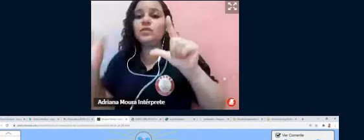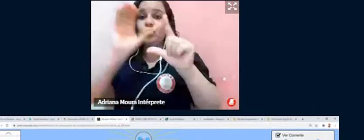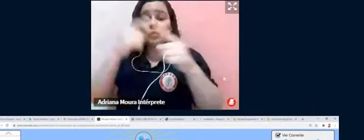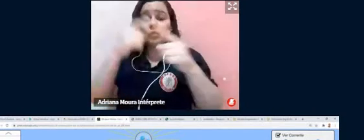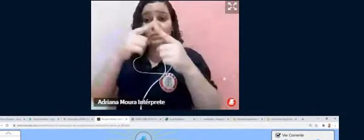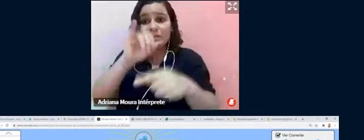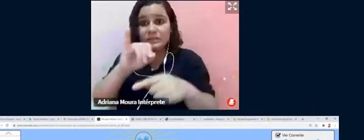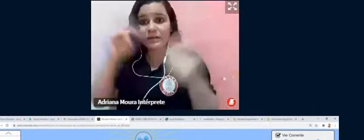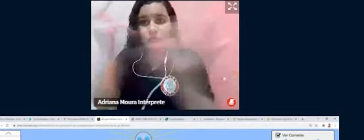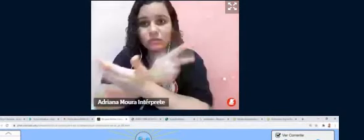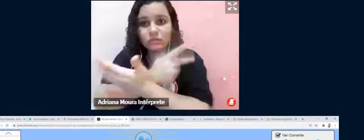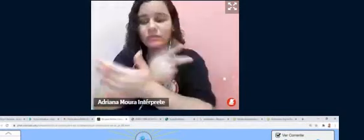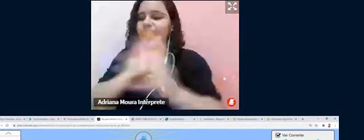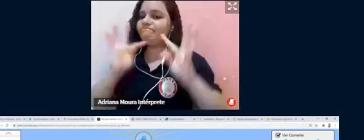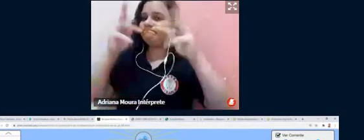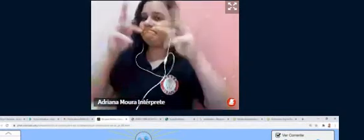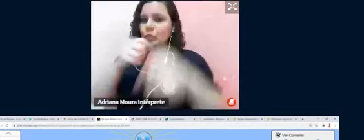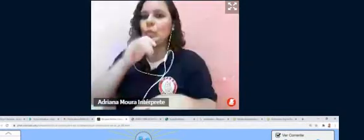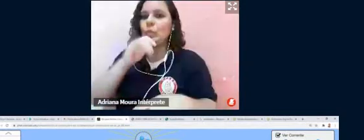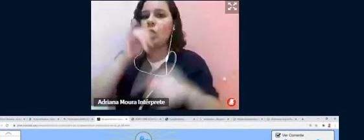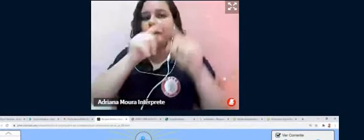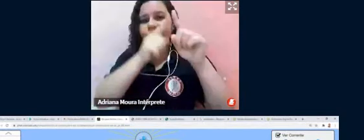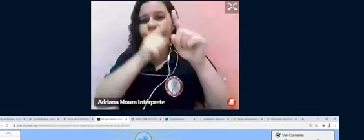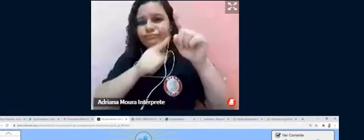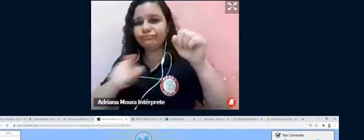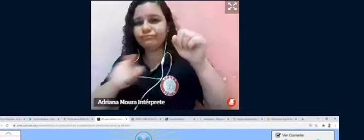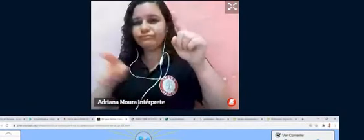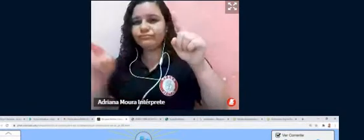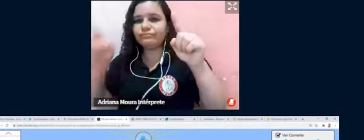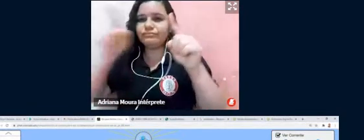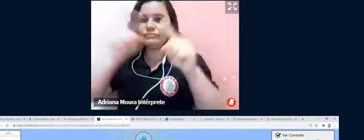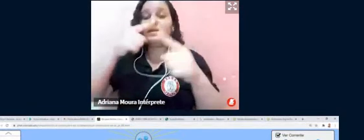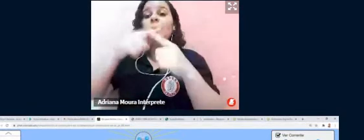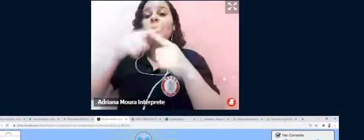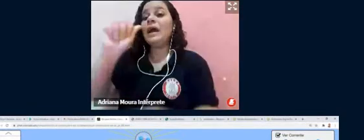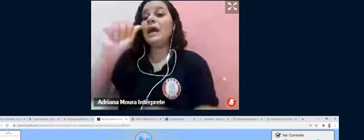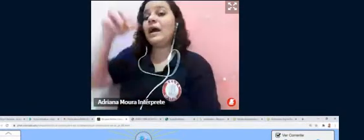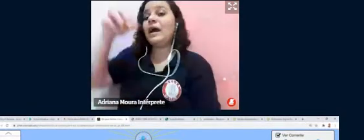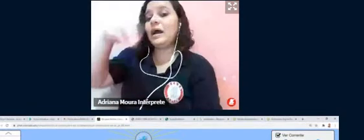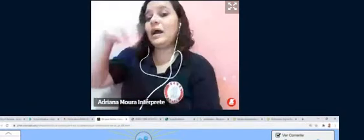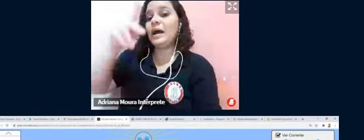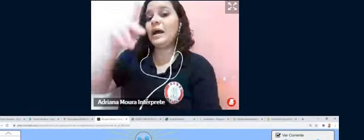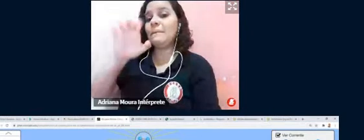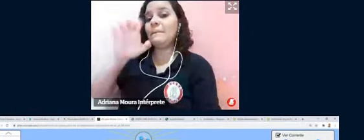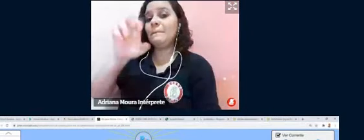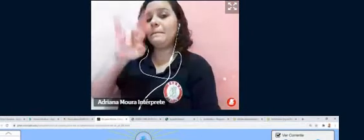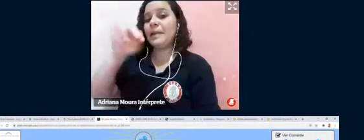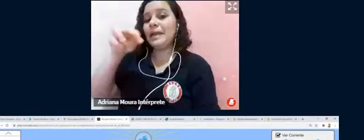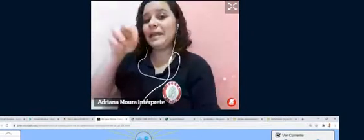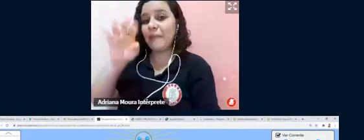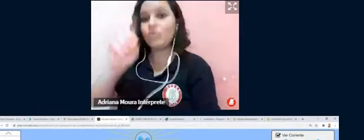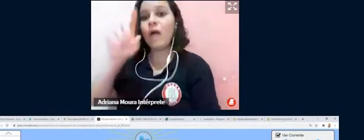Um amperímetro é um medidor e a resistência interna dele é muito